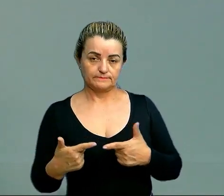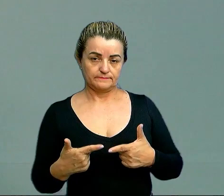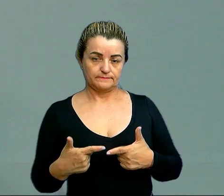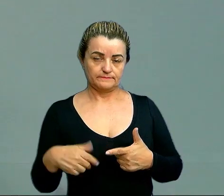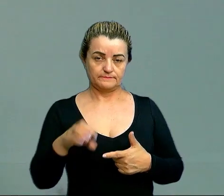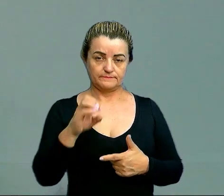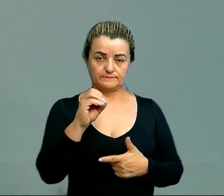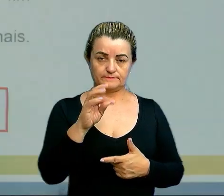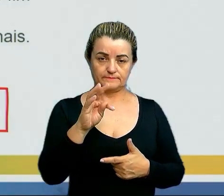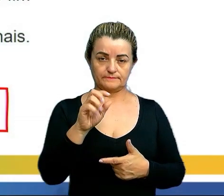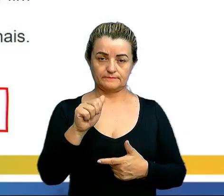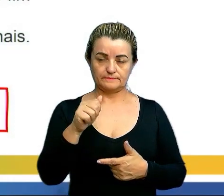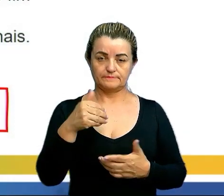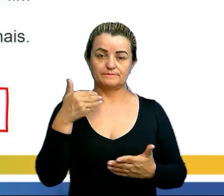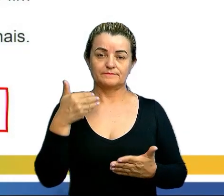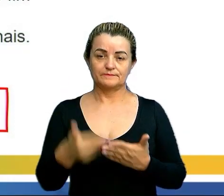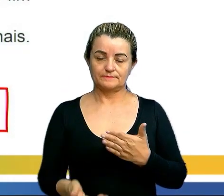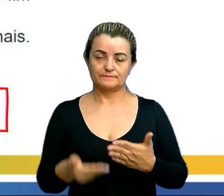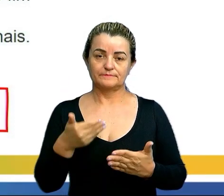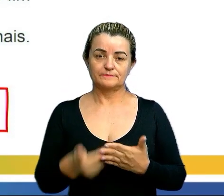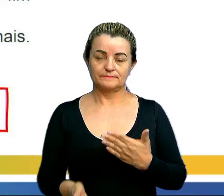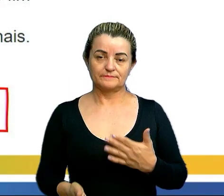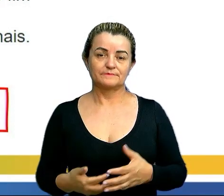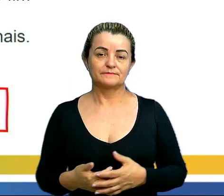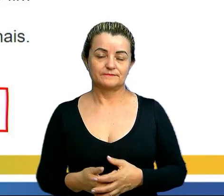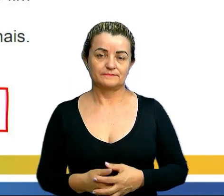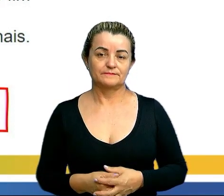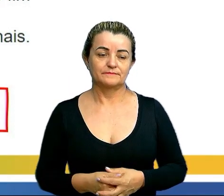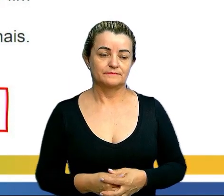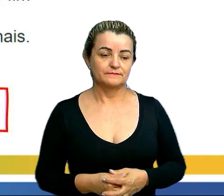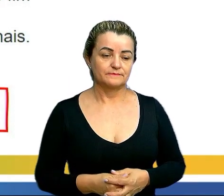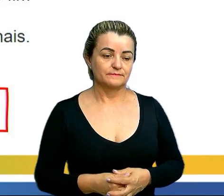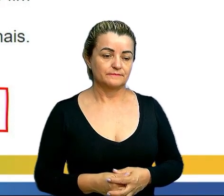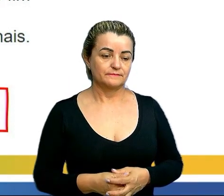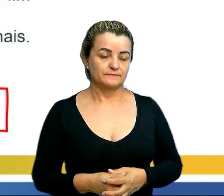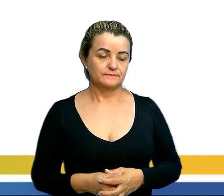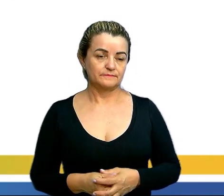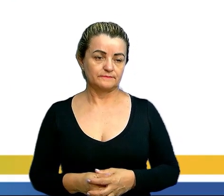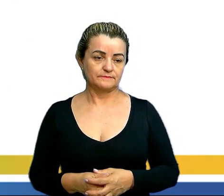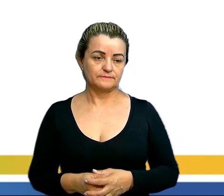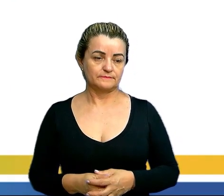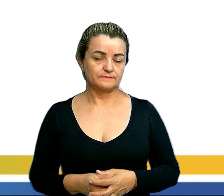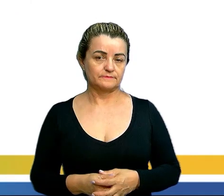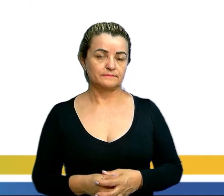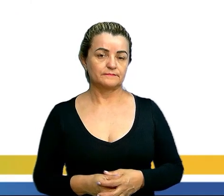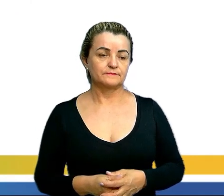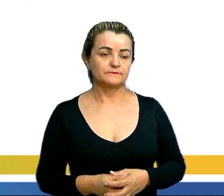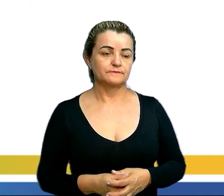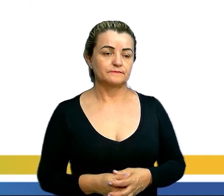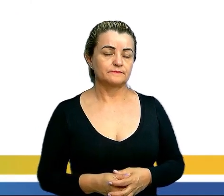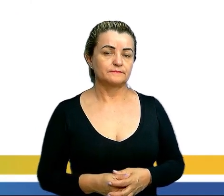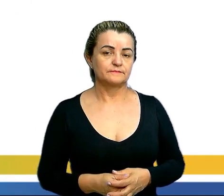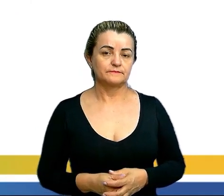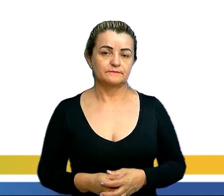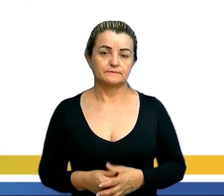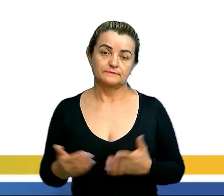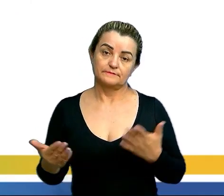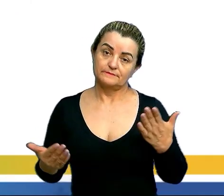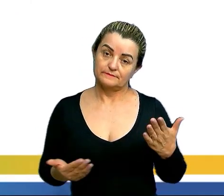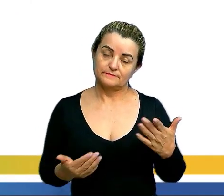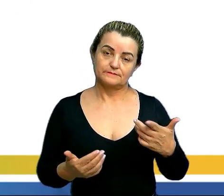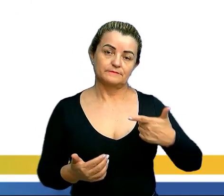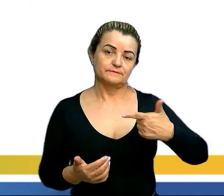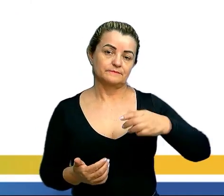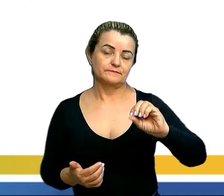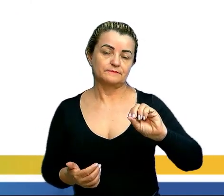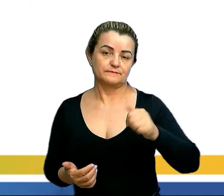a OTAN perdeu parte do seu alvo, que seria o Bloco Socialista. Vamos para a nossa última questão. Essa é uma questão de